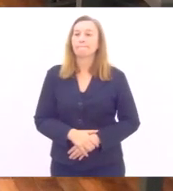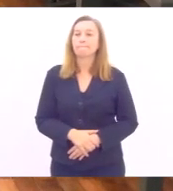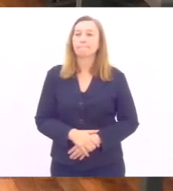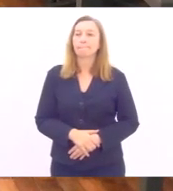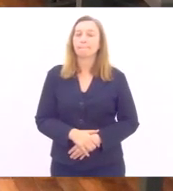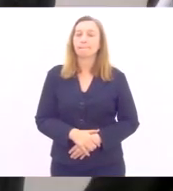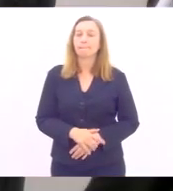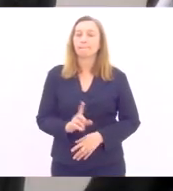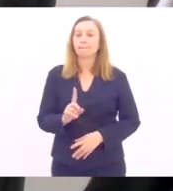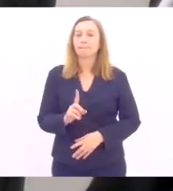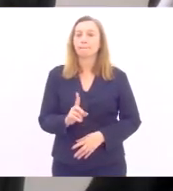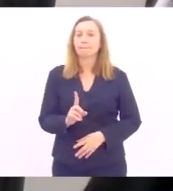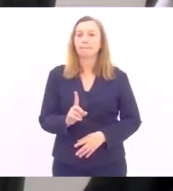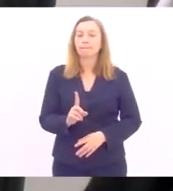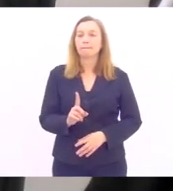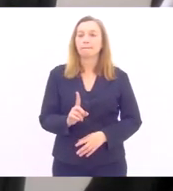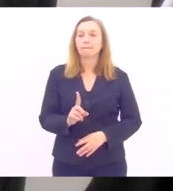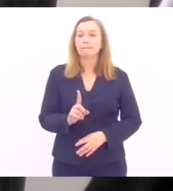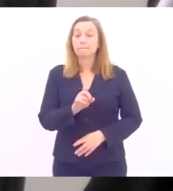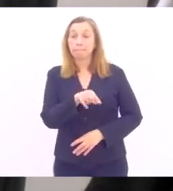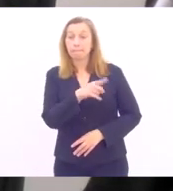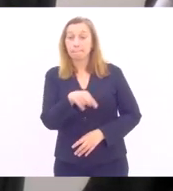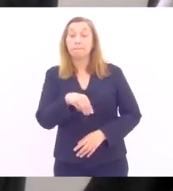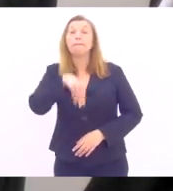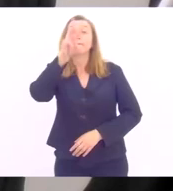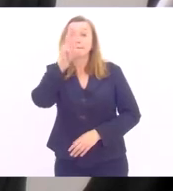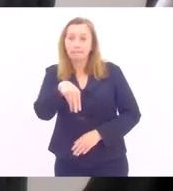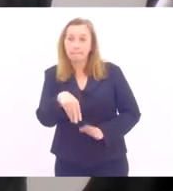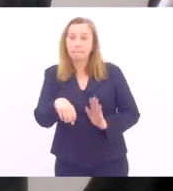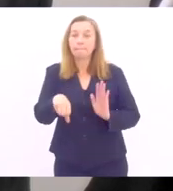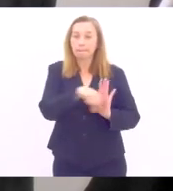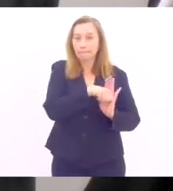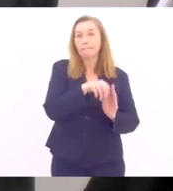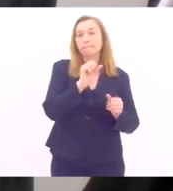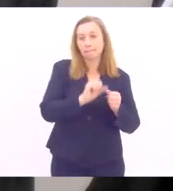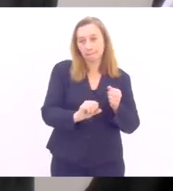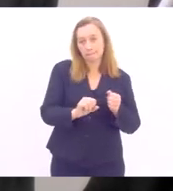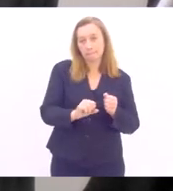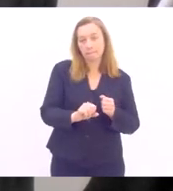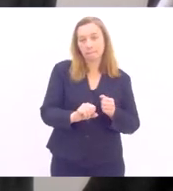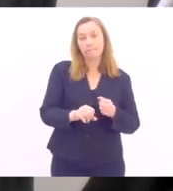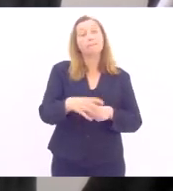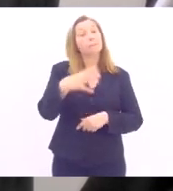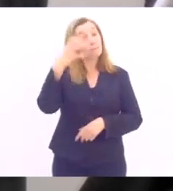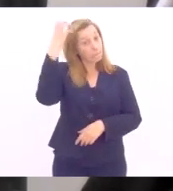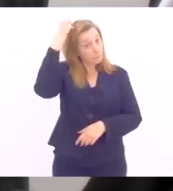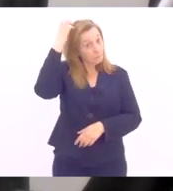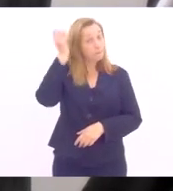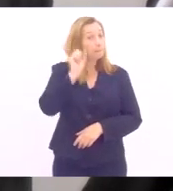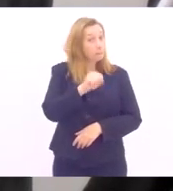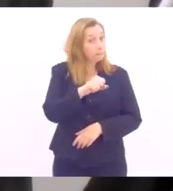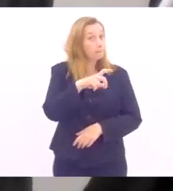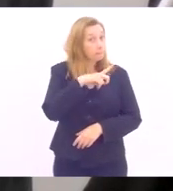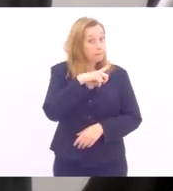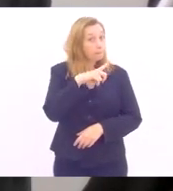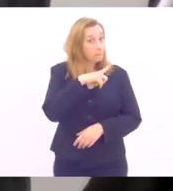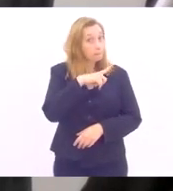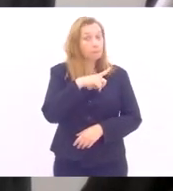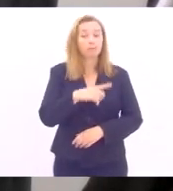quem cometeu os atos violentos, que respondam por eles, civil e criminalmente, onde